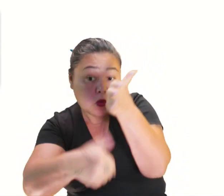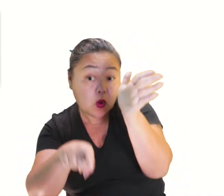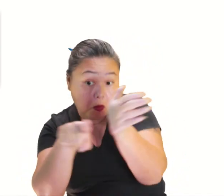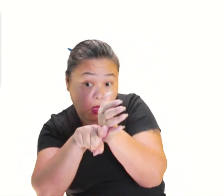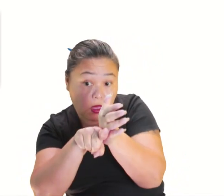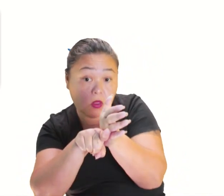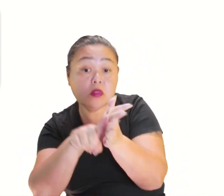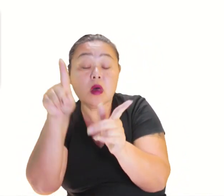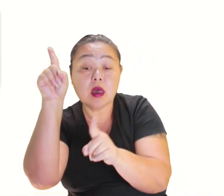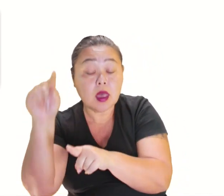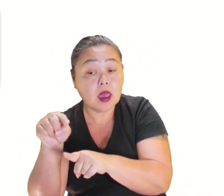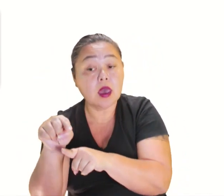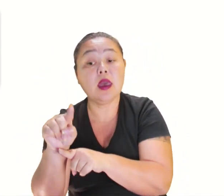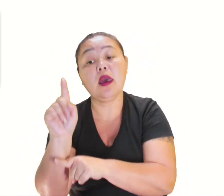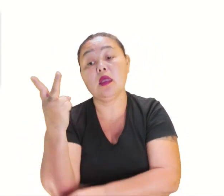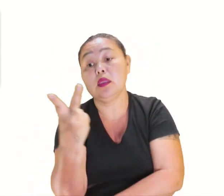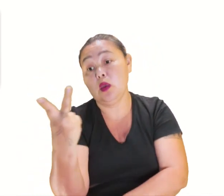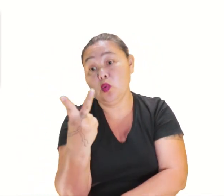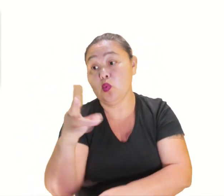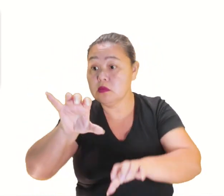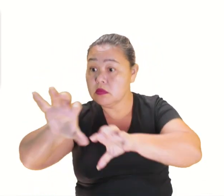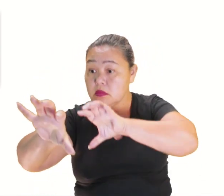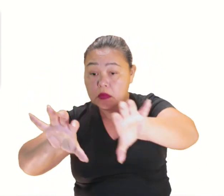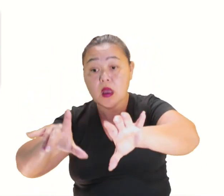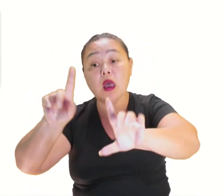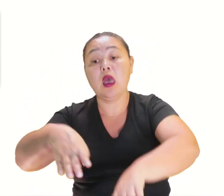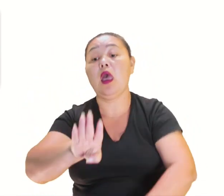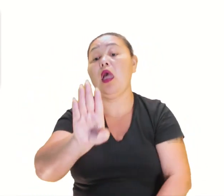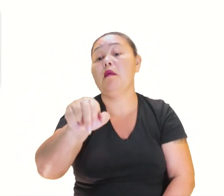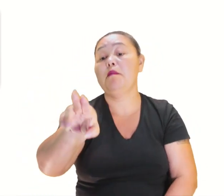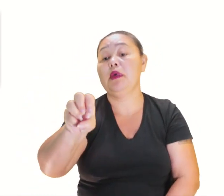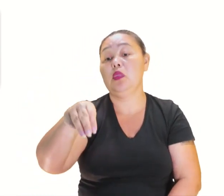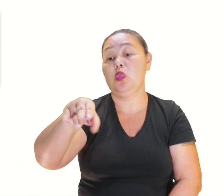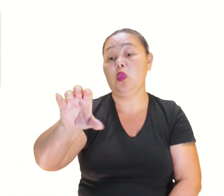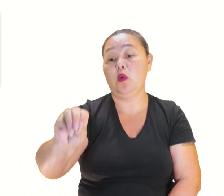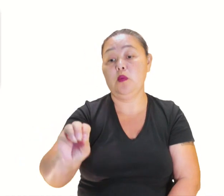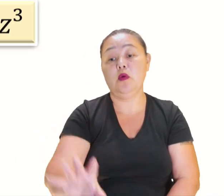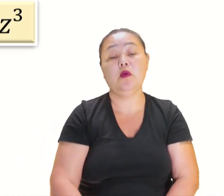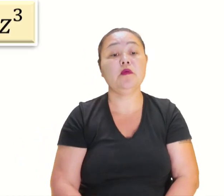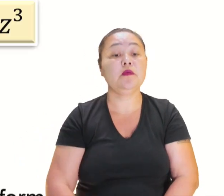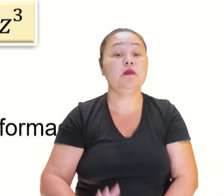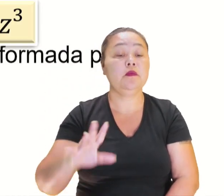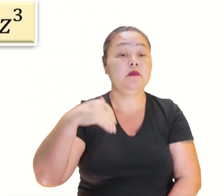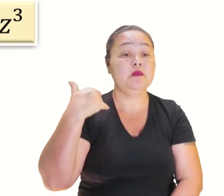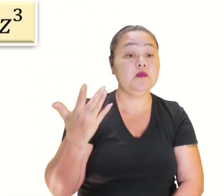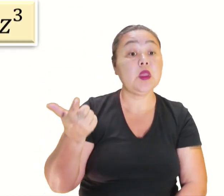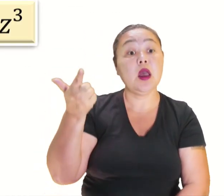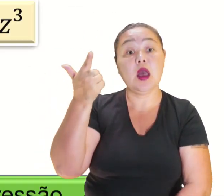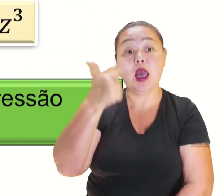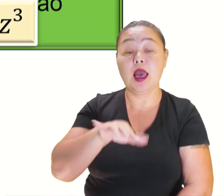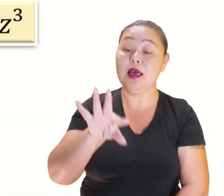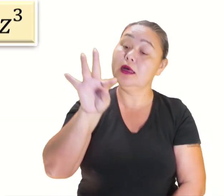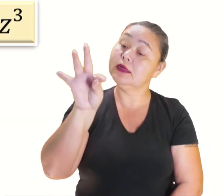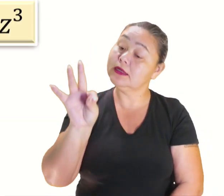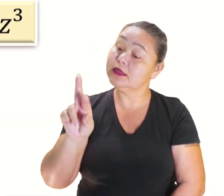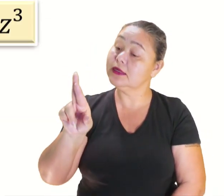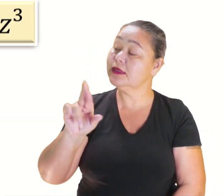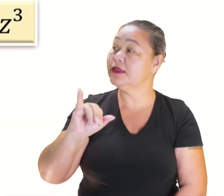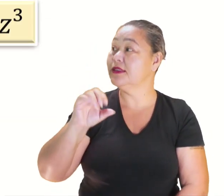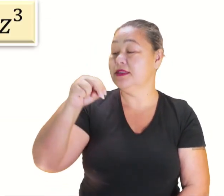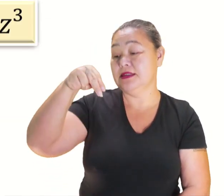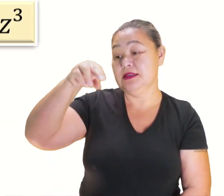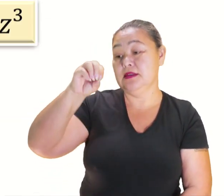2 termos, é binômio, tá? Como já foi falado, dando sequência, a gente vai ter o trinômio.